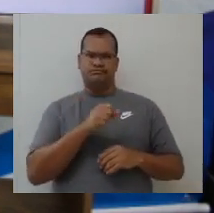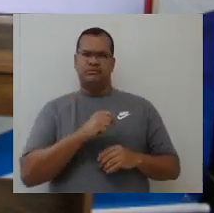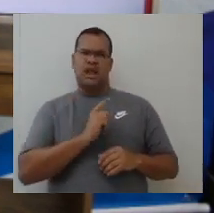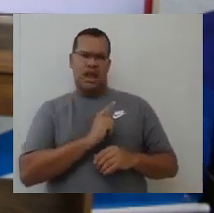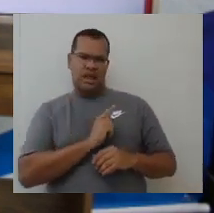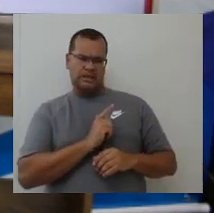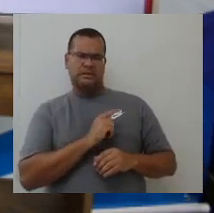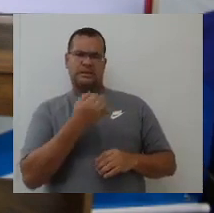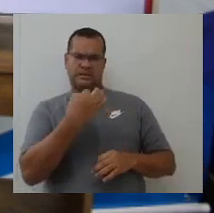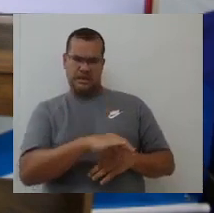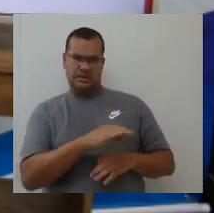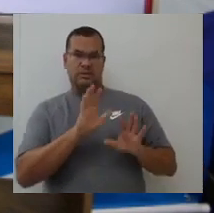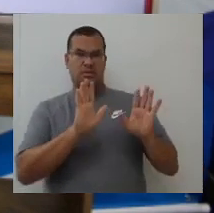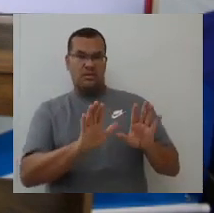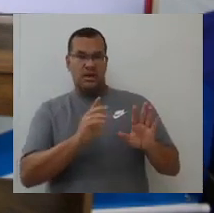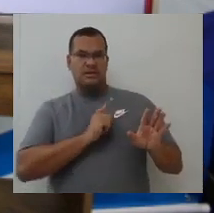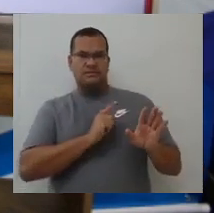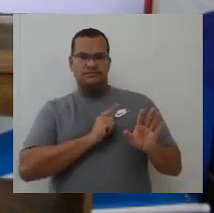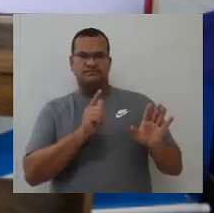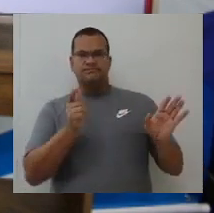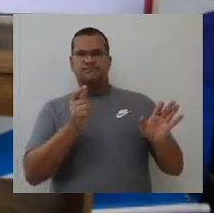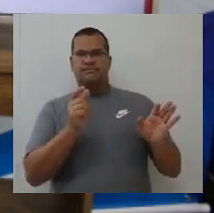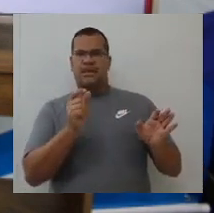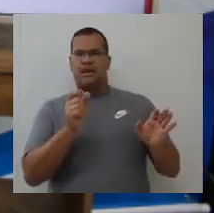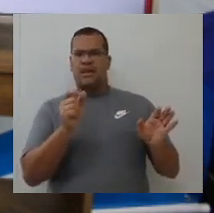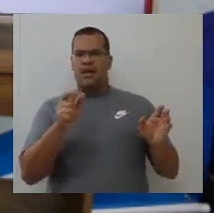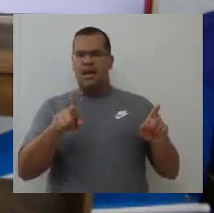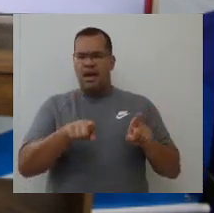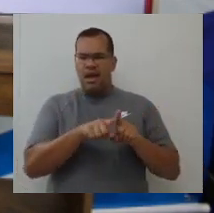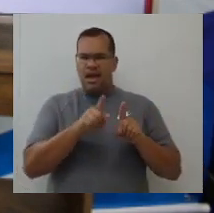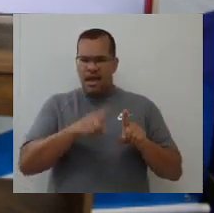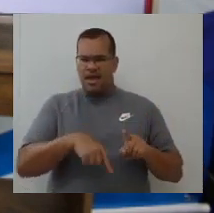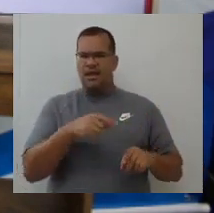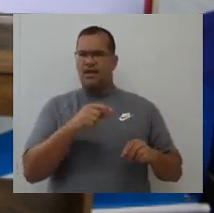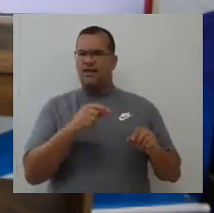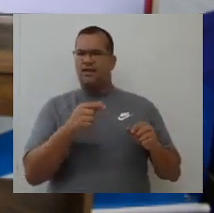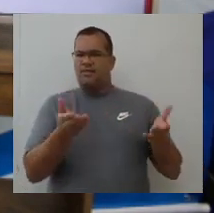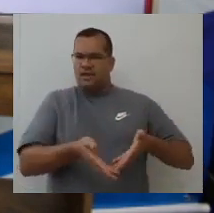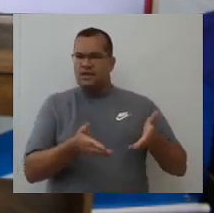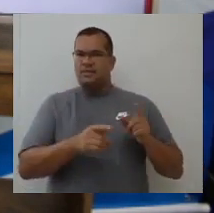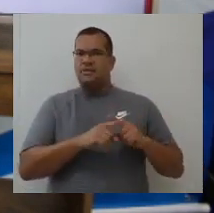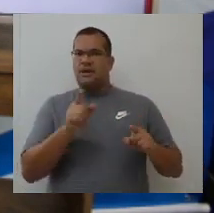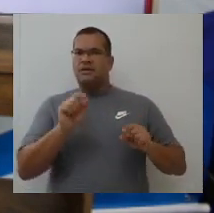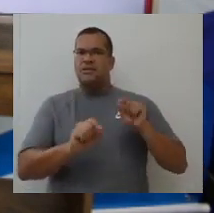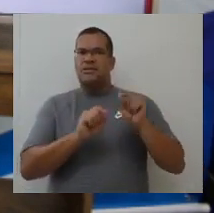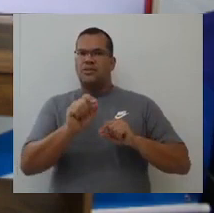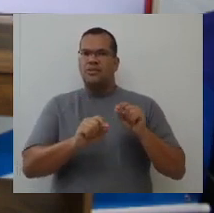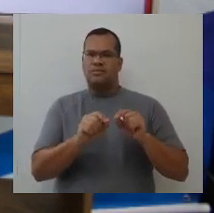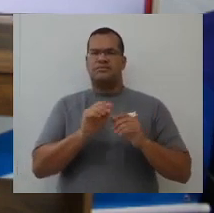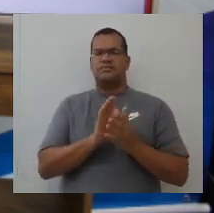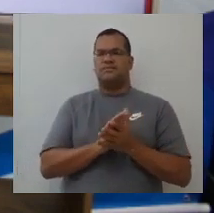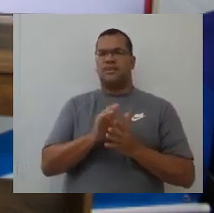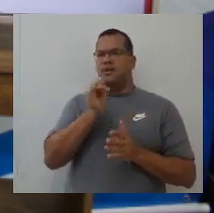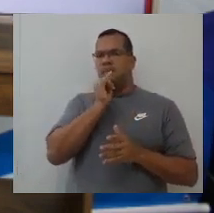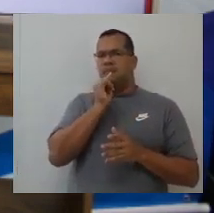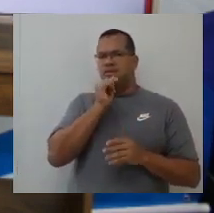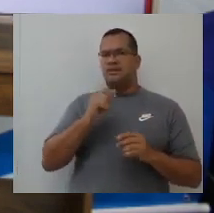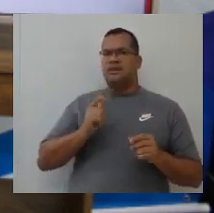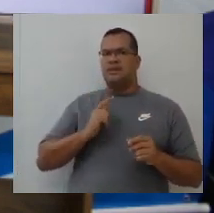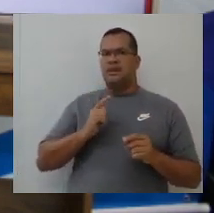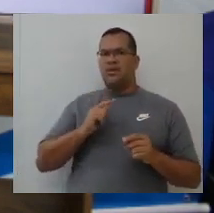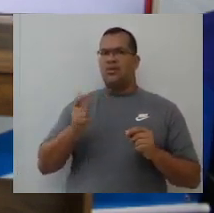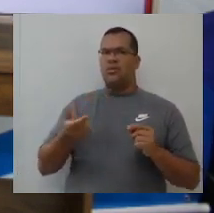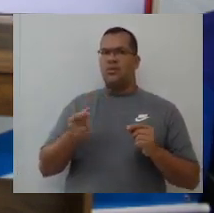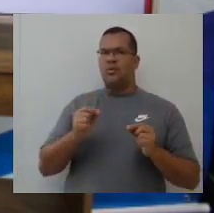você está certo, é algo relacionado ao presente. Mas será que é algo que eu utilizo para falar de alguma ação